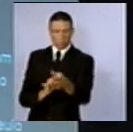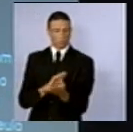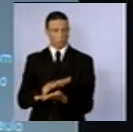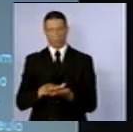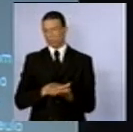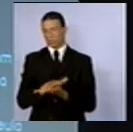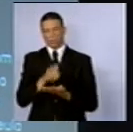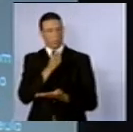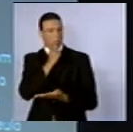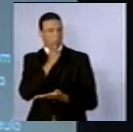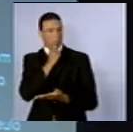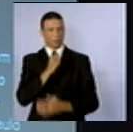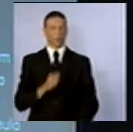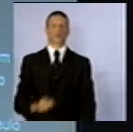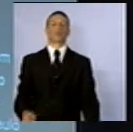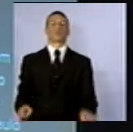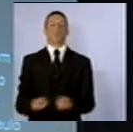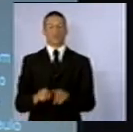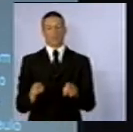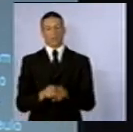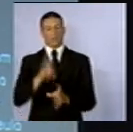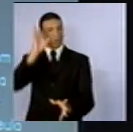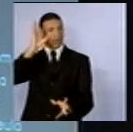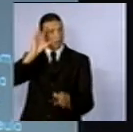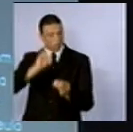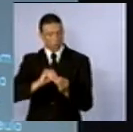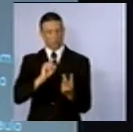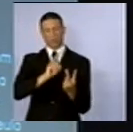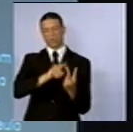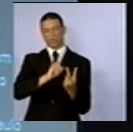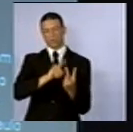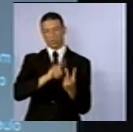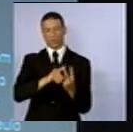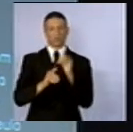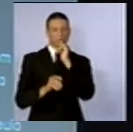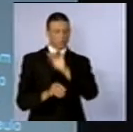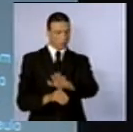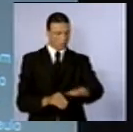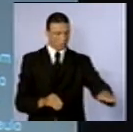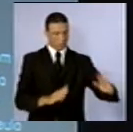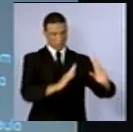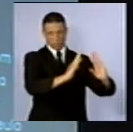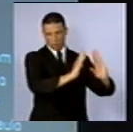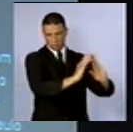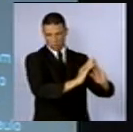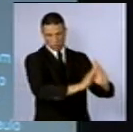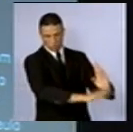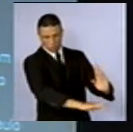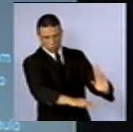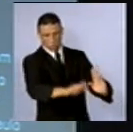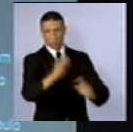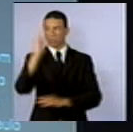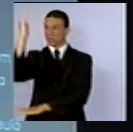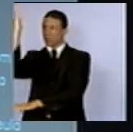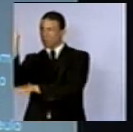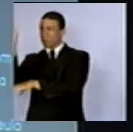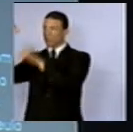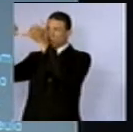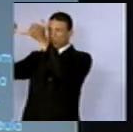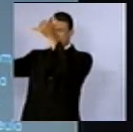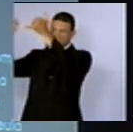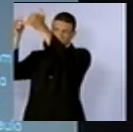residindo dentro da distância de 200 m de linha de transmissão apresentaram um discreto aumento do risco de